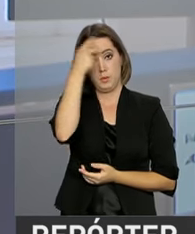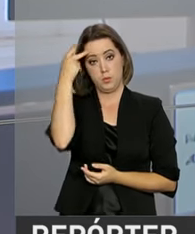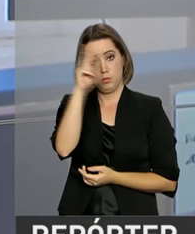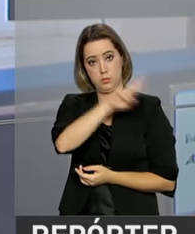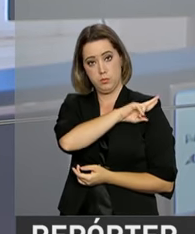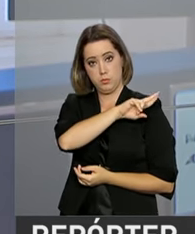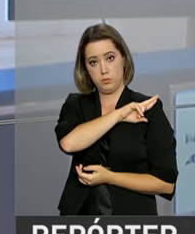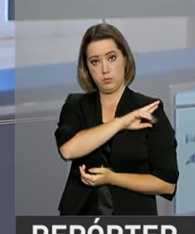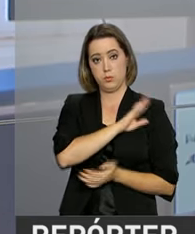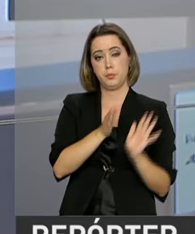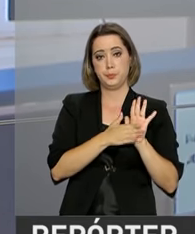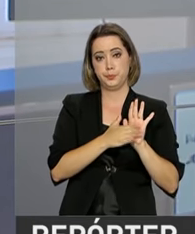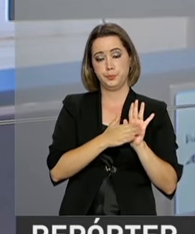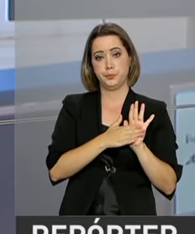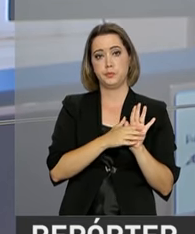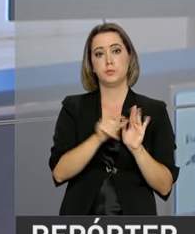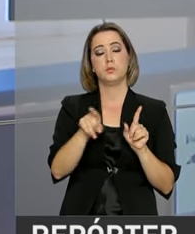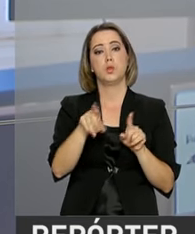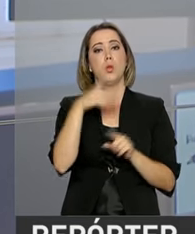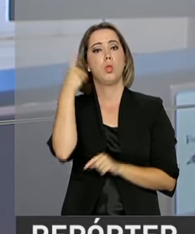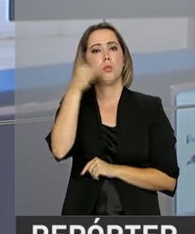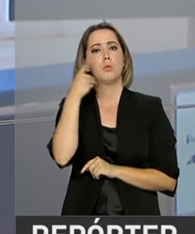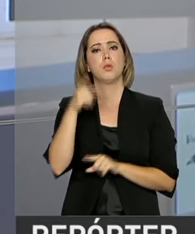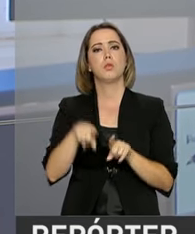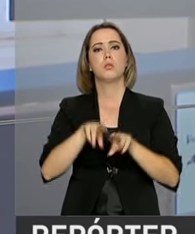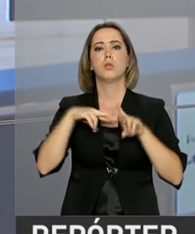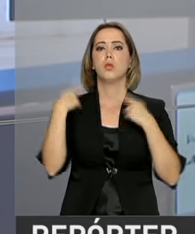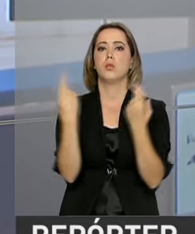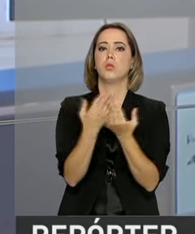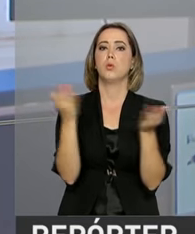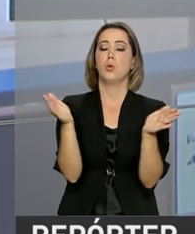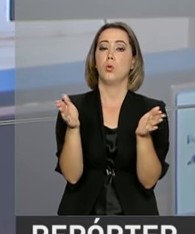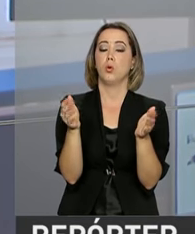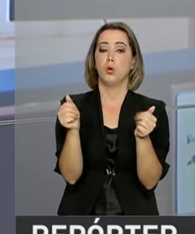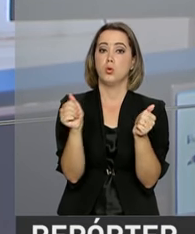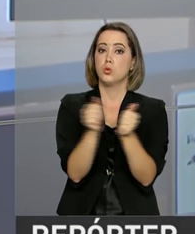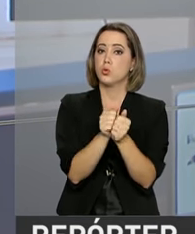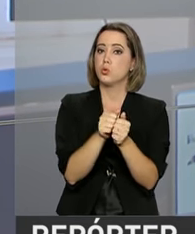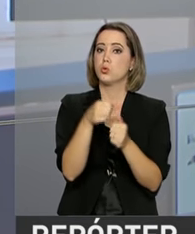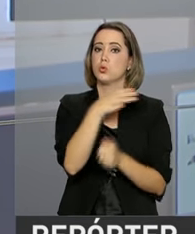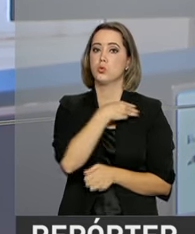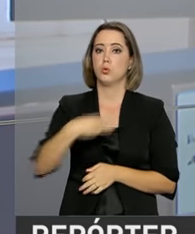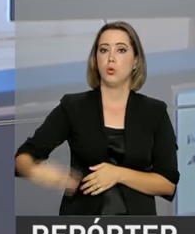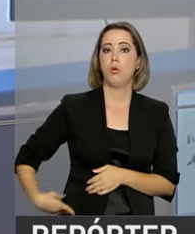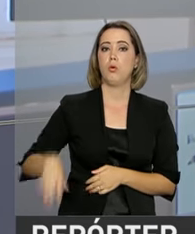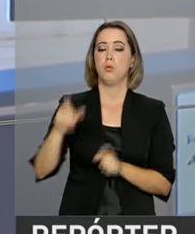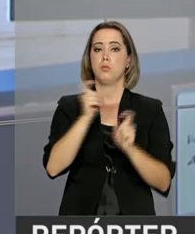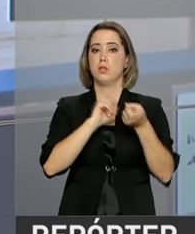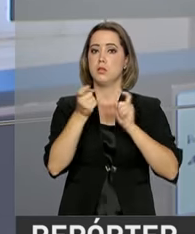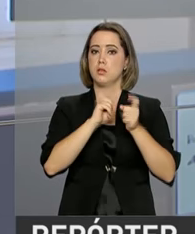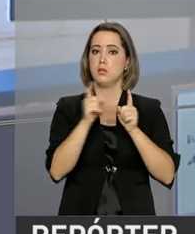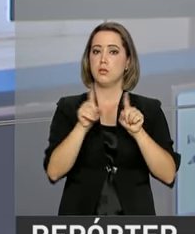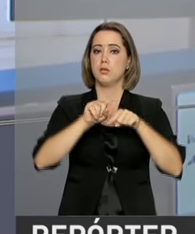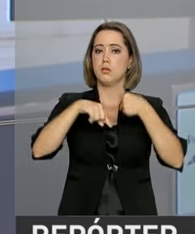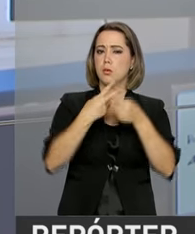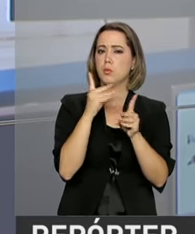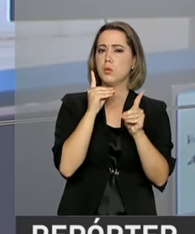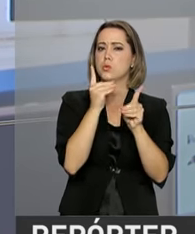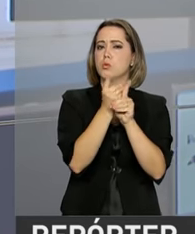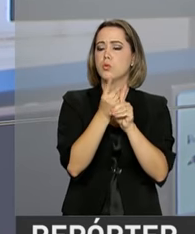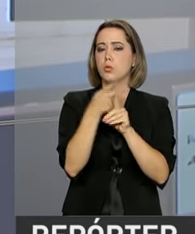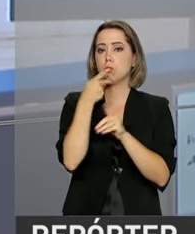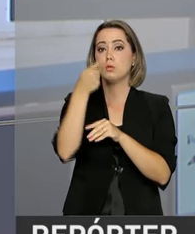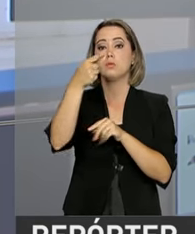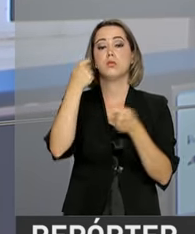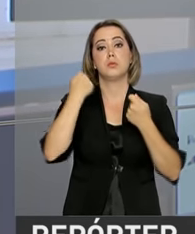proposta Deputado Artur Oliveira Maia reuniu-se nesta segunda-feira com o ministro da Fazenda Henrique Meirelles após o encontro ele